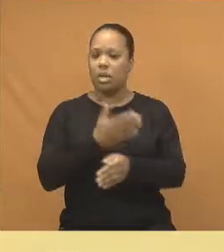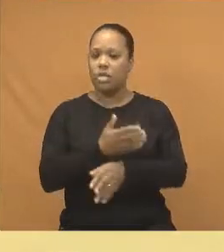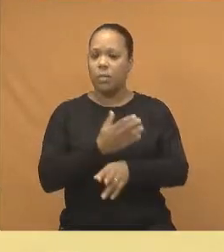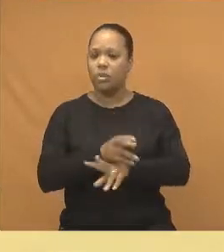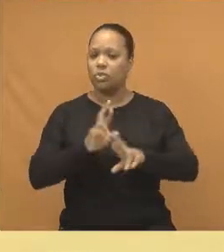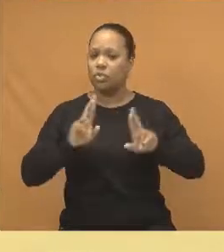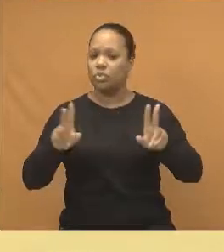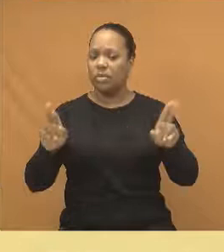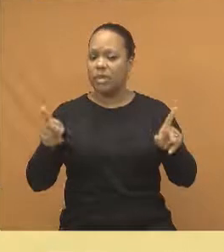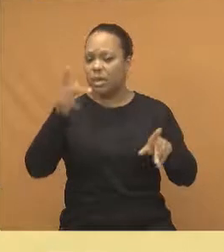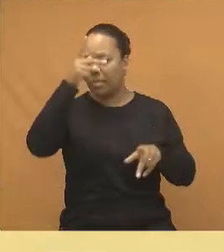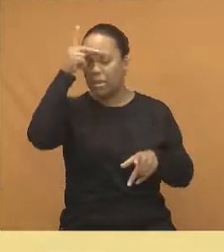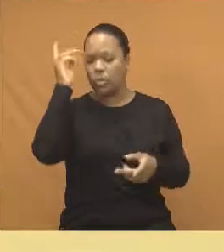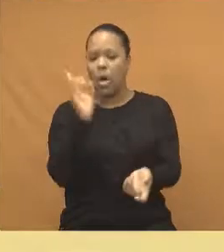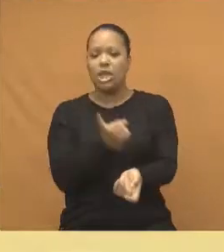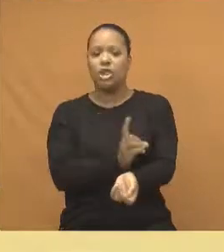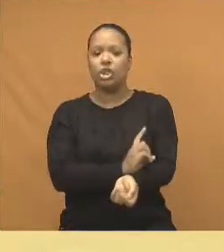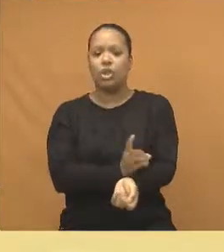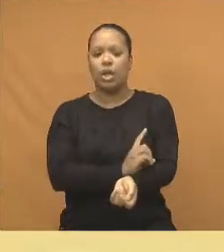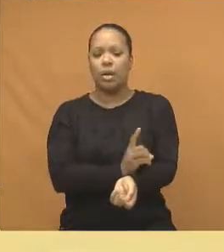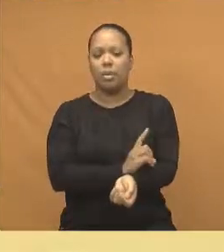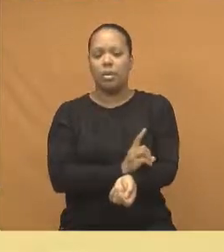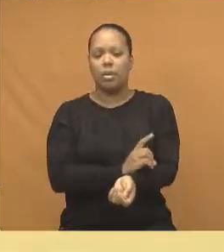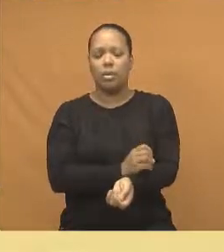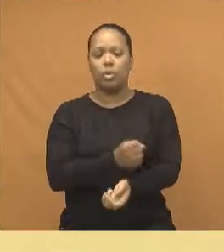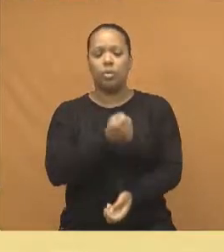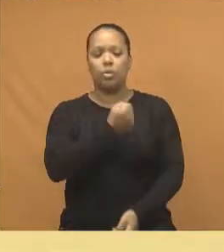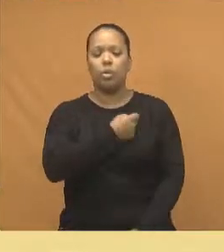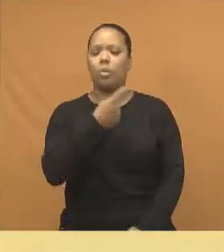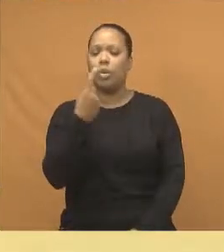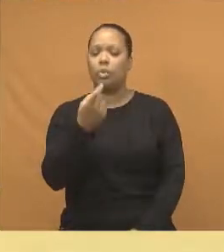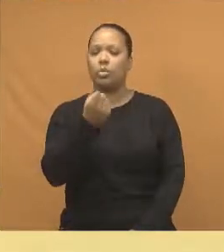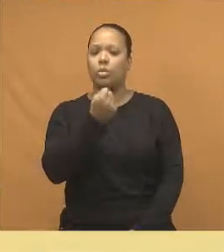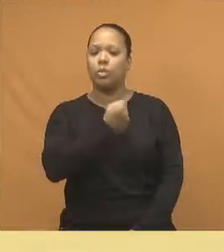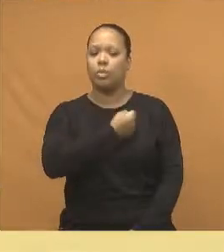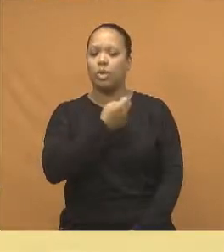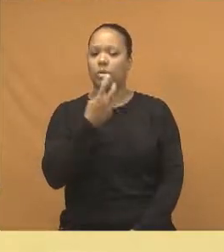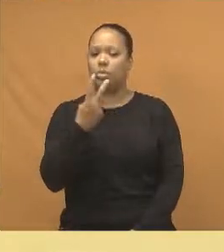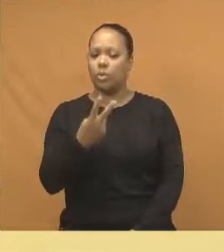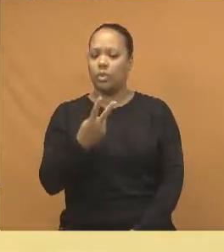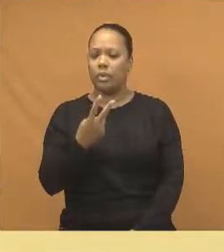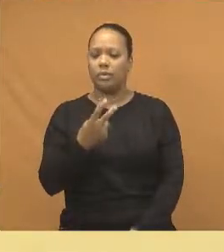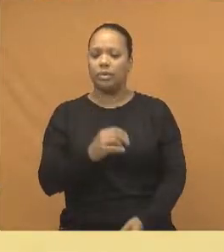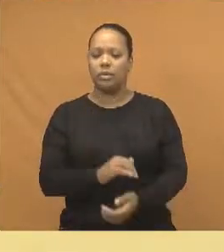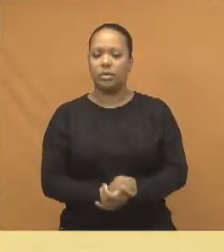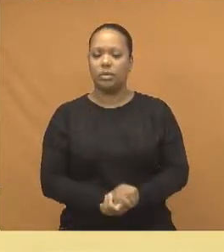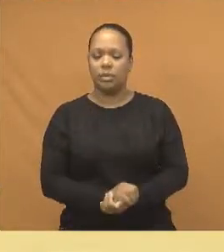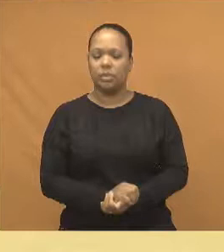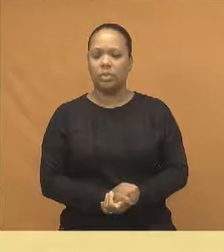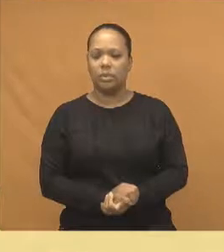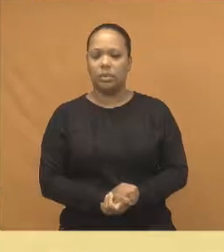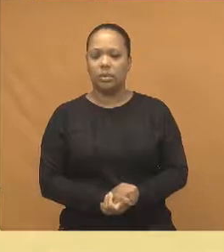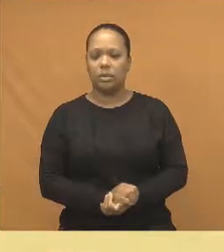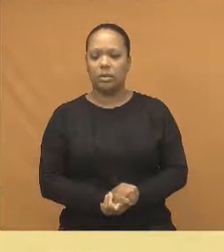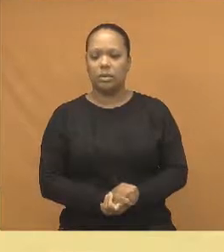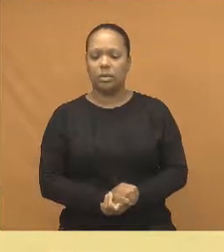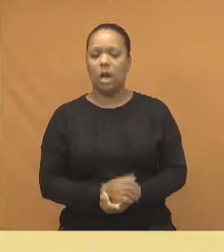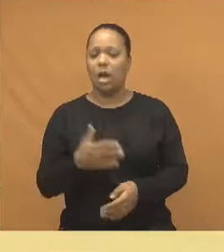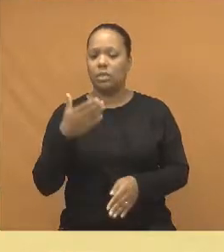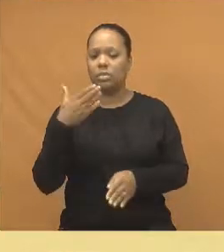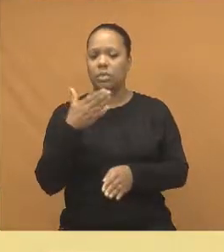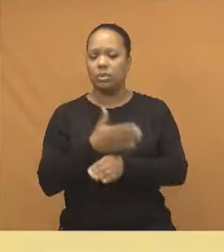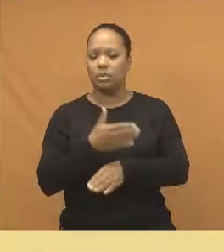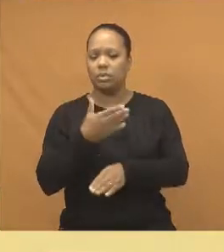aos portadores de diabetes tipo 1 e tipo 2, no tocante aos